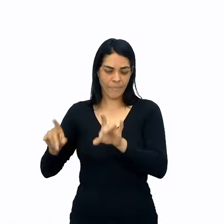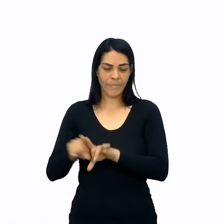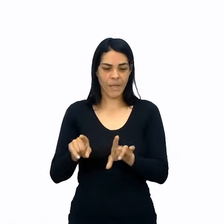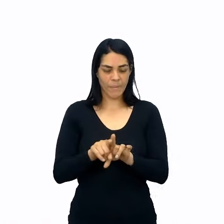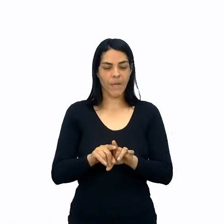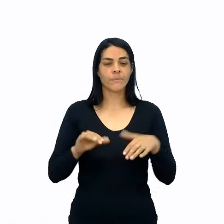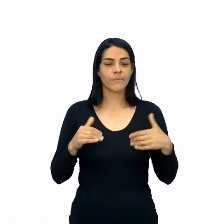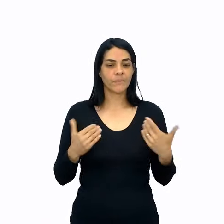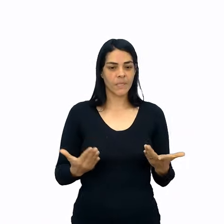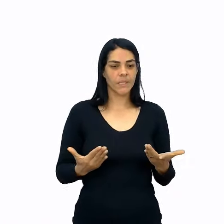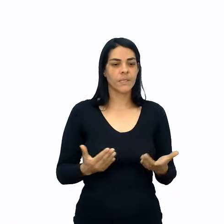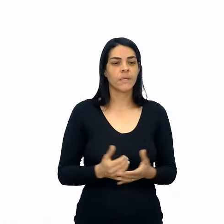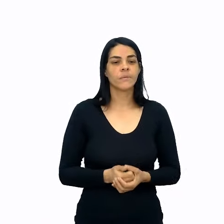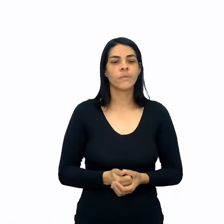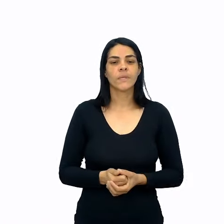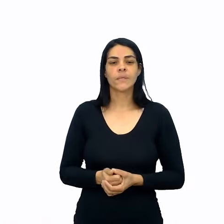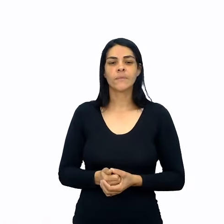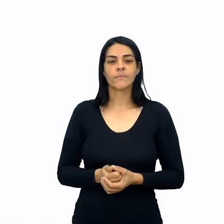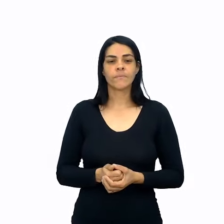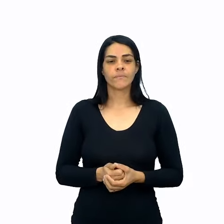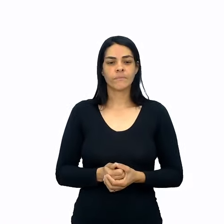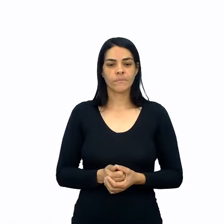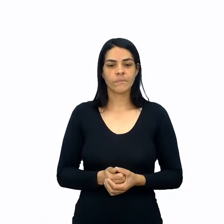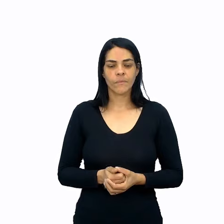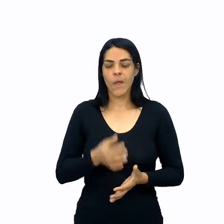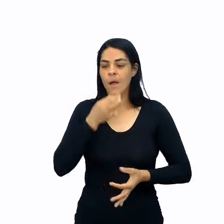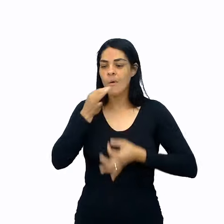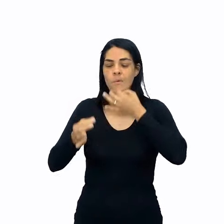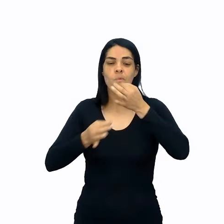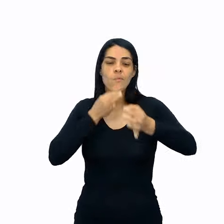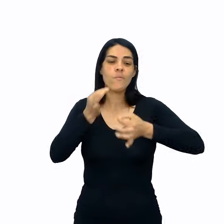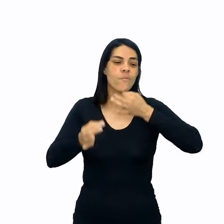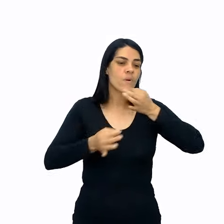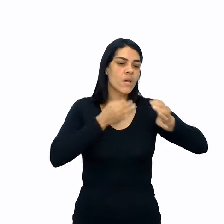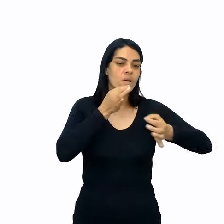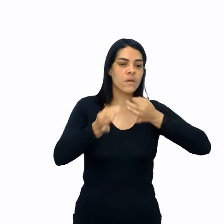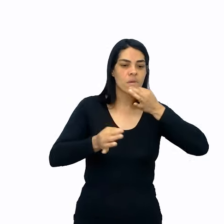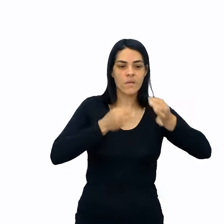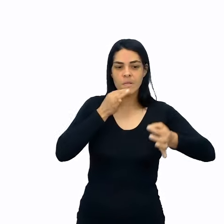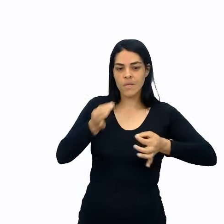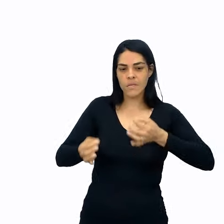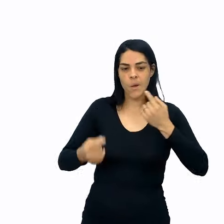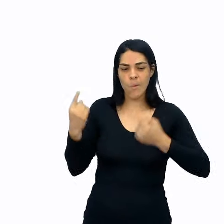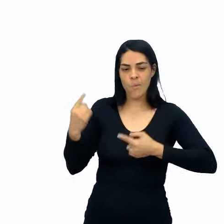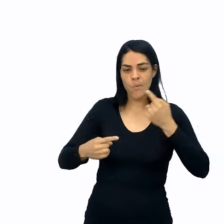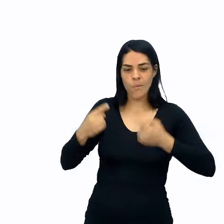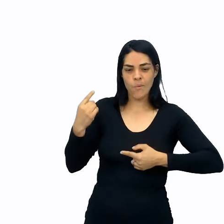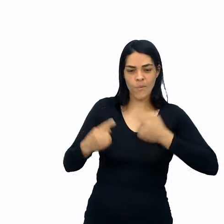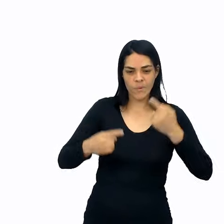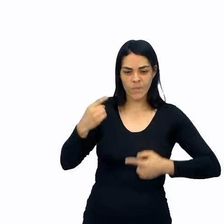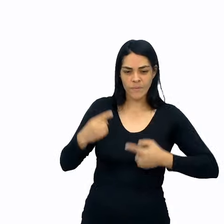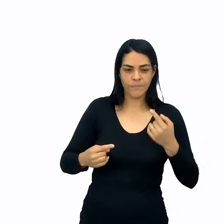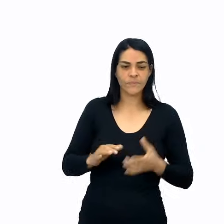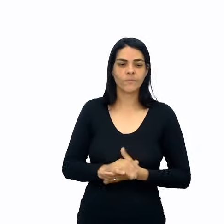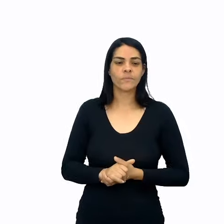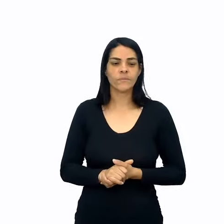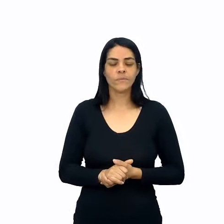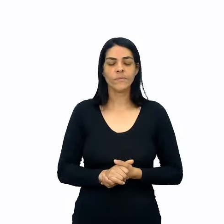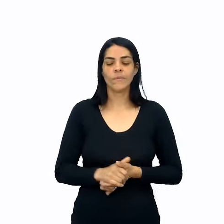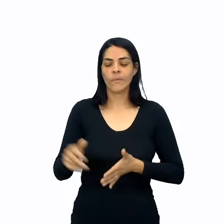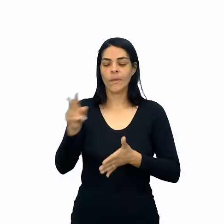estamos aqui no campo da argumentação para obter tanto adesão quanto persuadir o